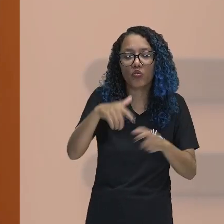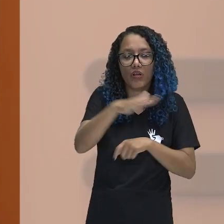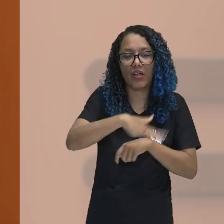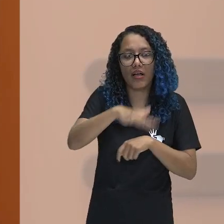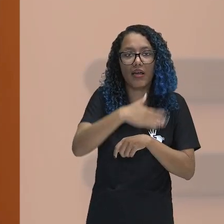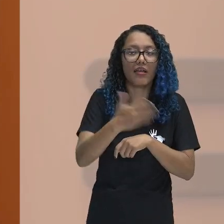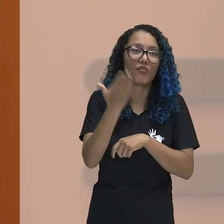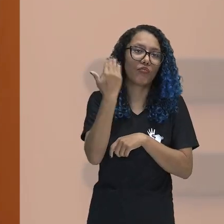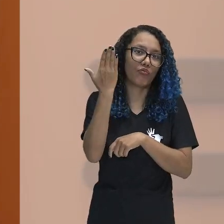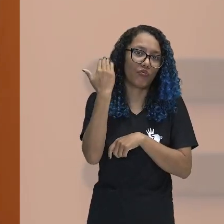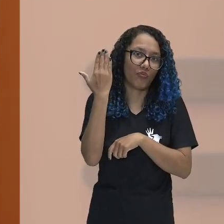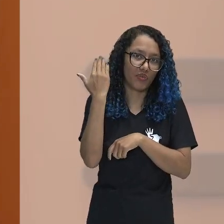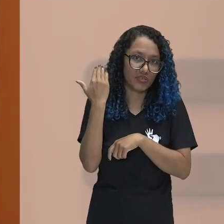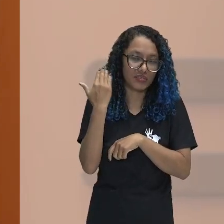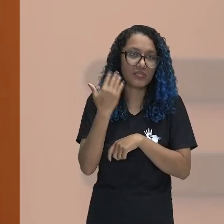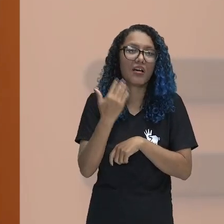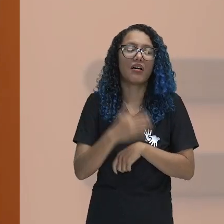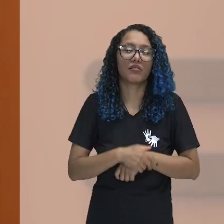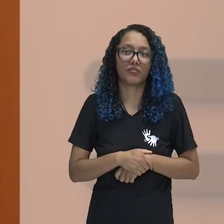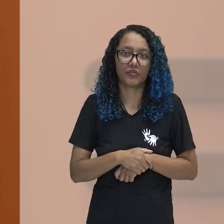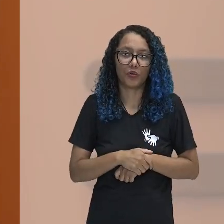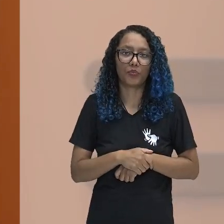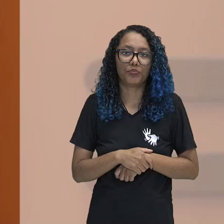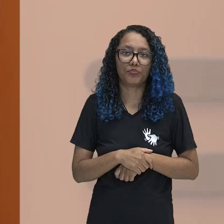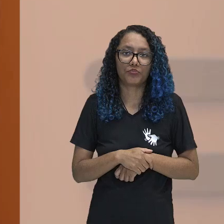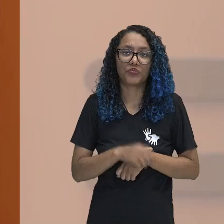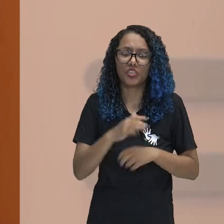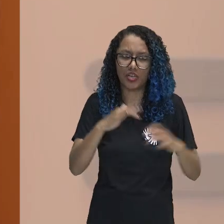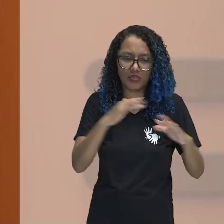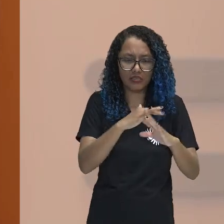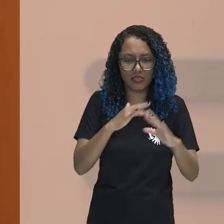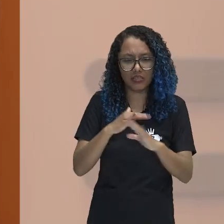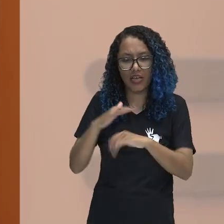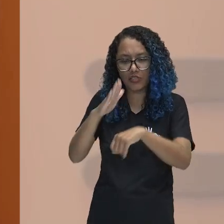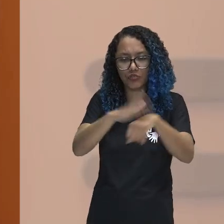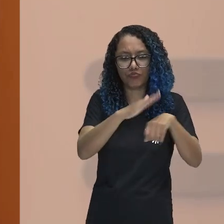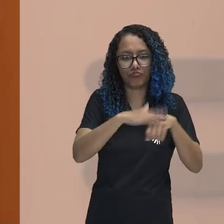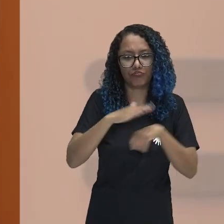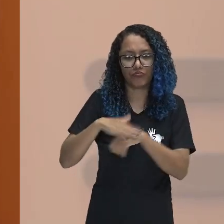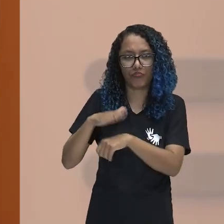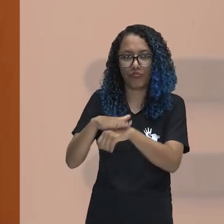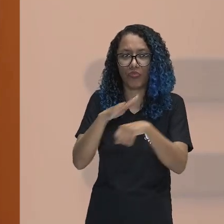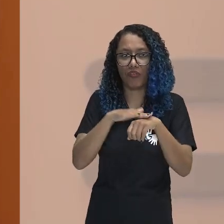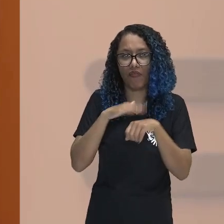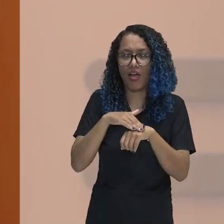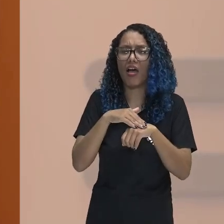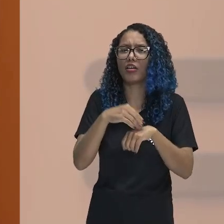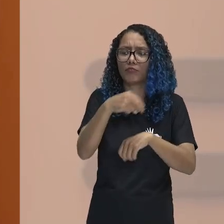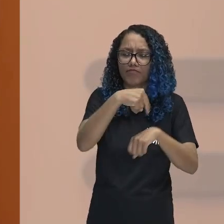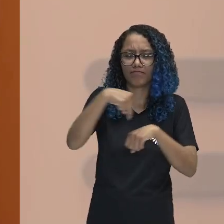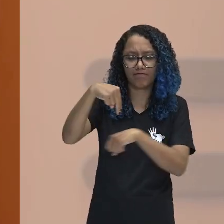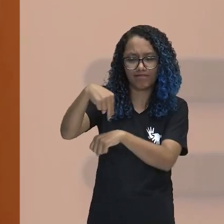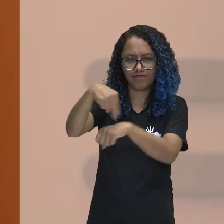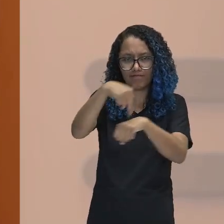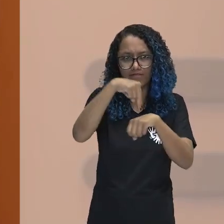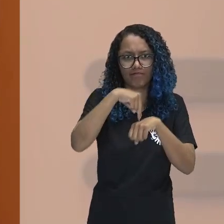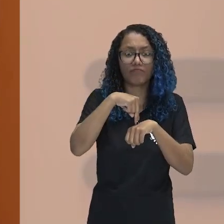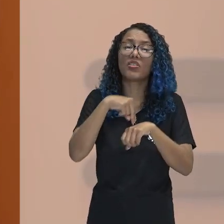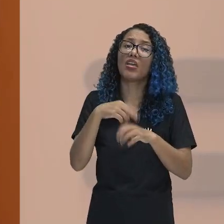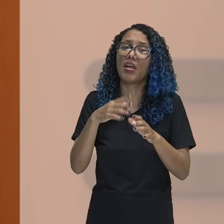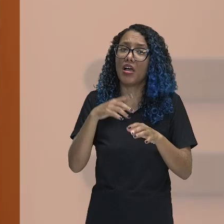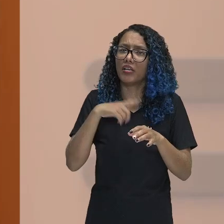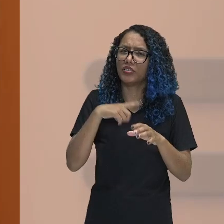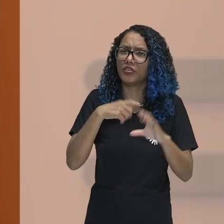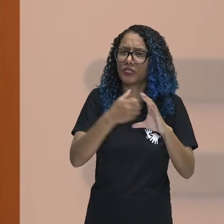era ali um conjunto de cidades, estados e de nações que basicamente compartilhavam o mesmo